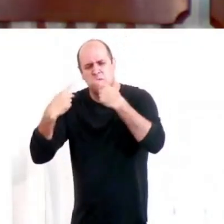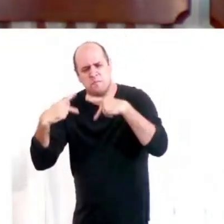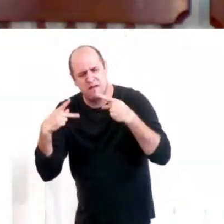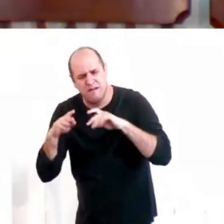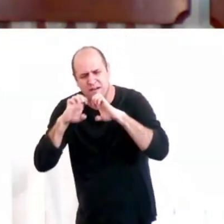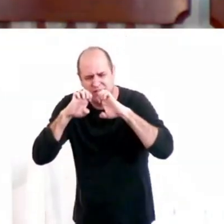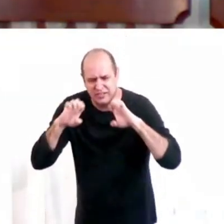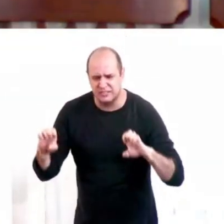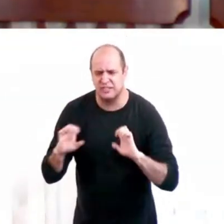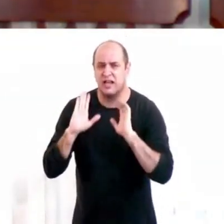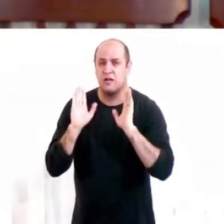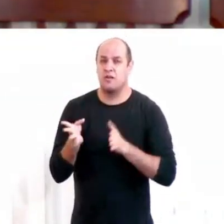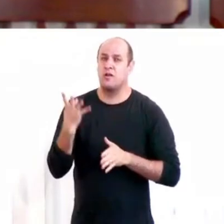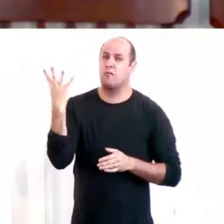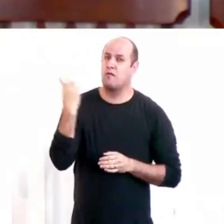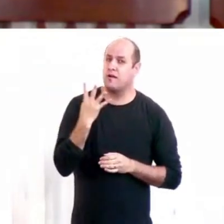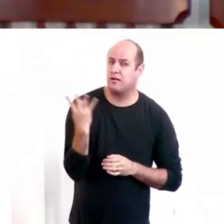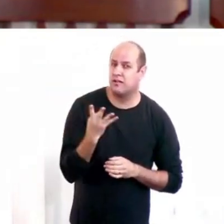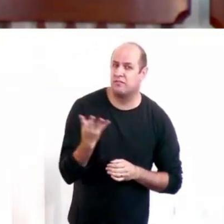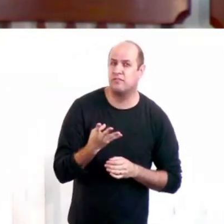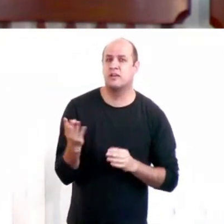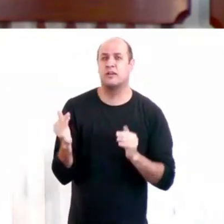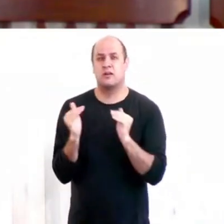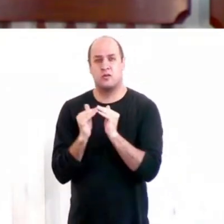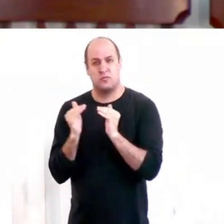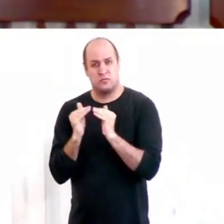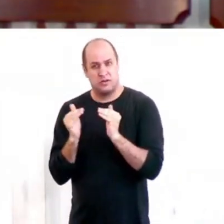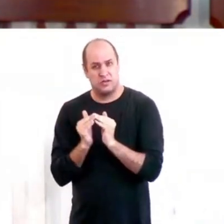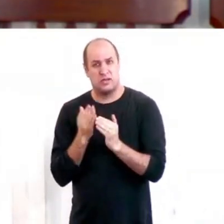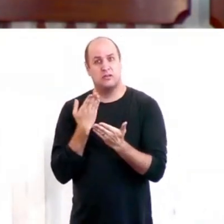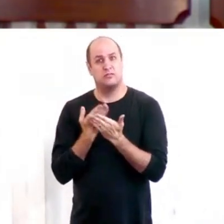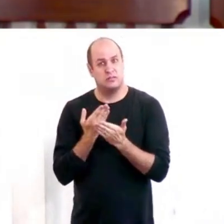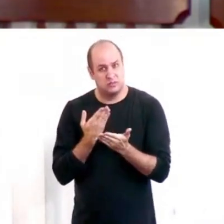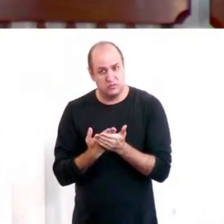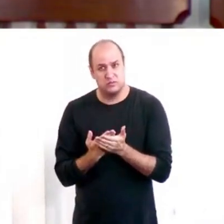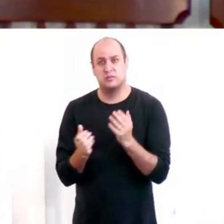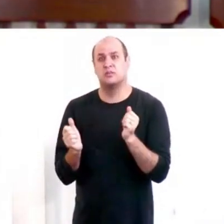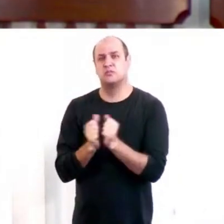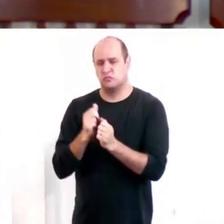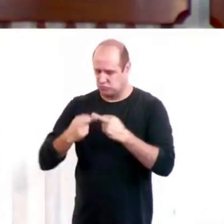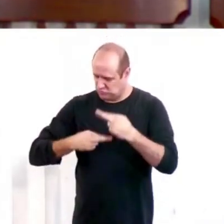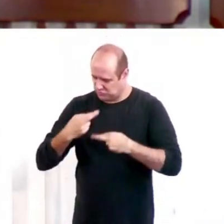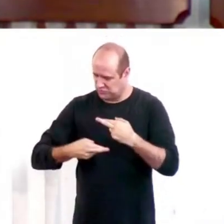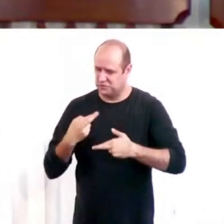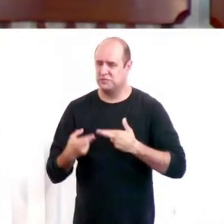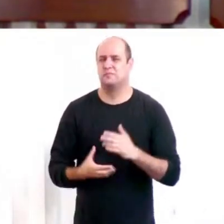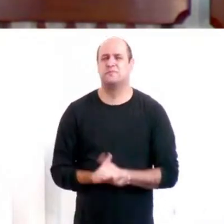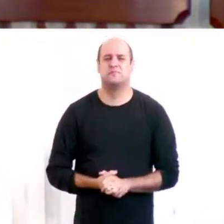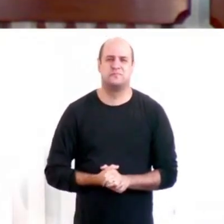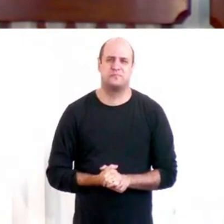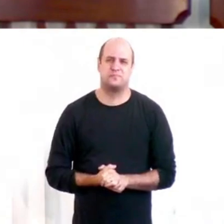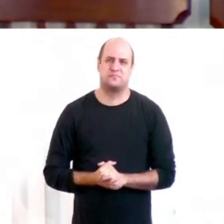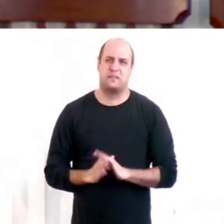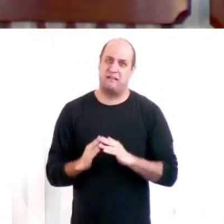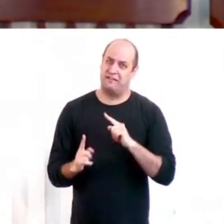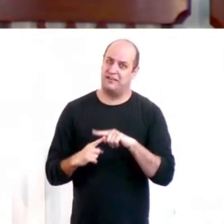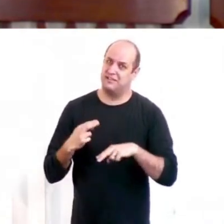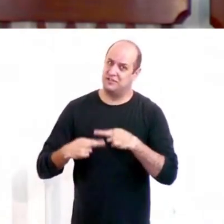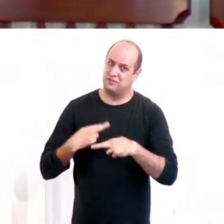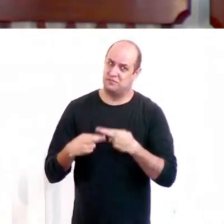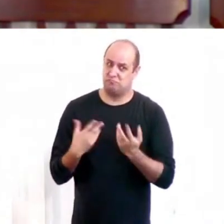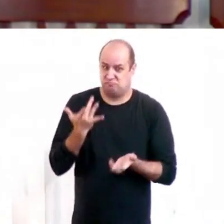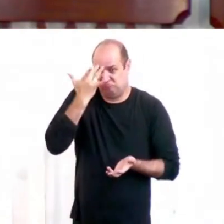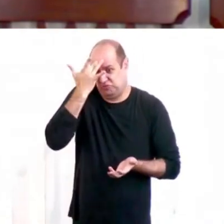toda quarta-feira ela combinou com as freiras que está indo no estudo bíblico com os protestantes da seita. Vamos ver se ela não vai perder